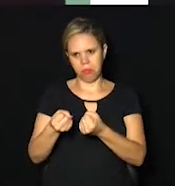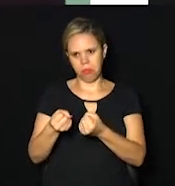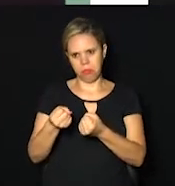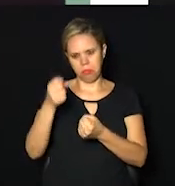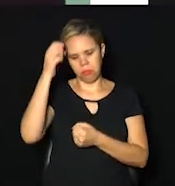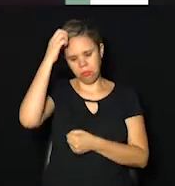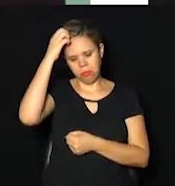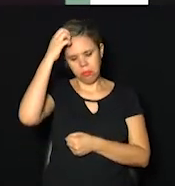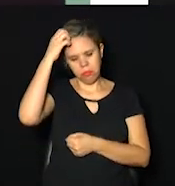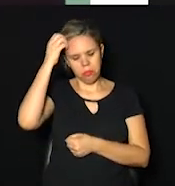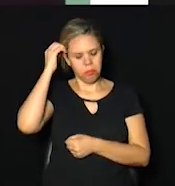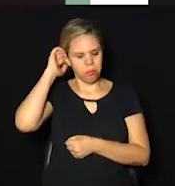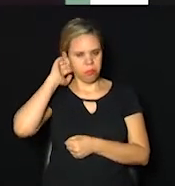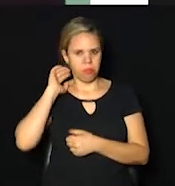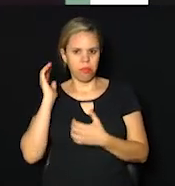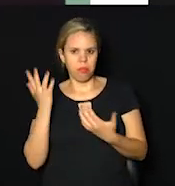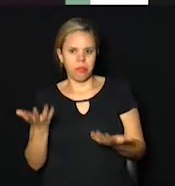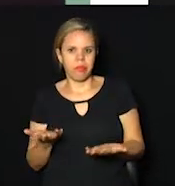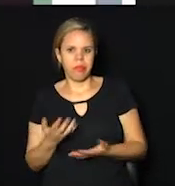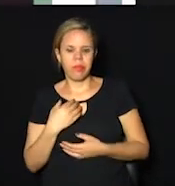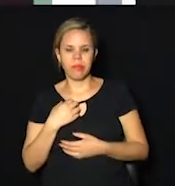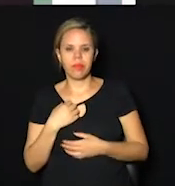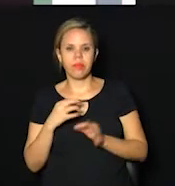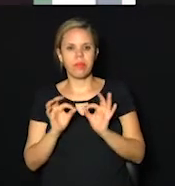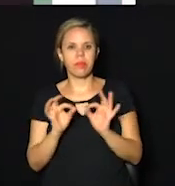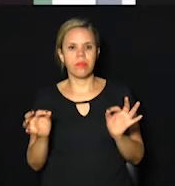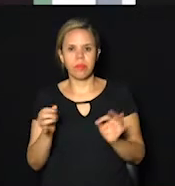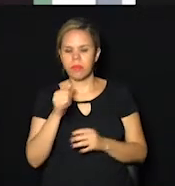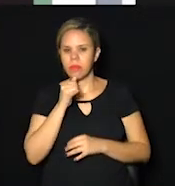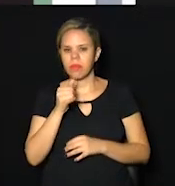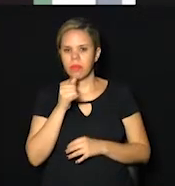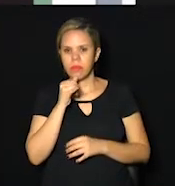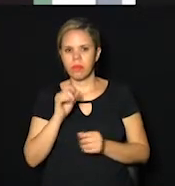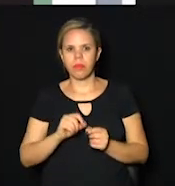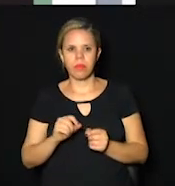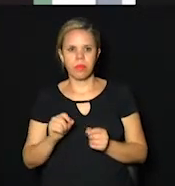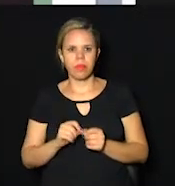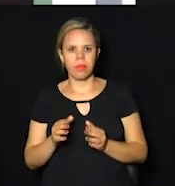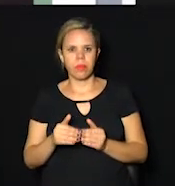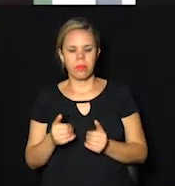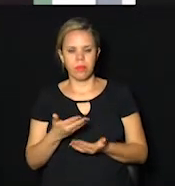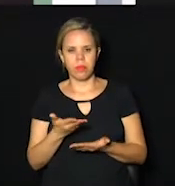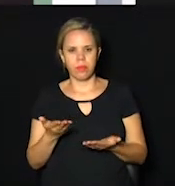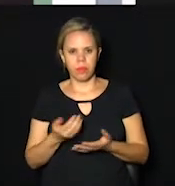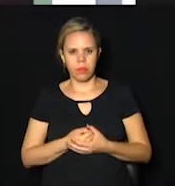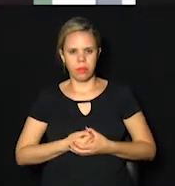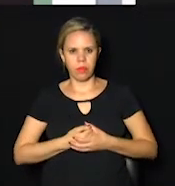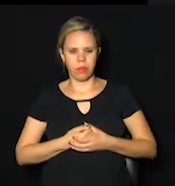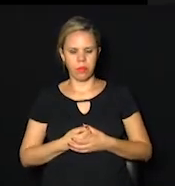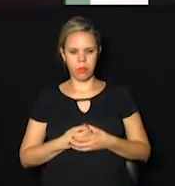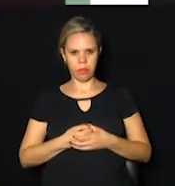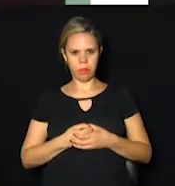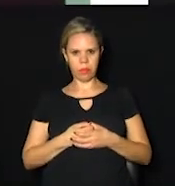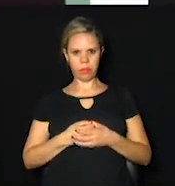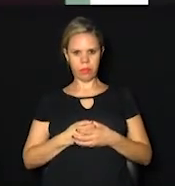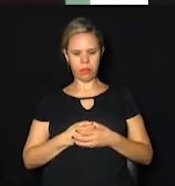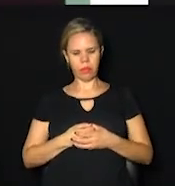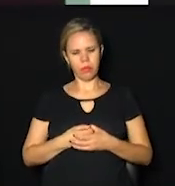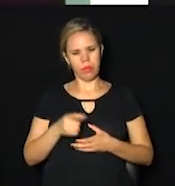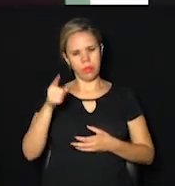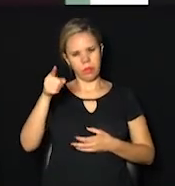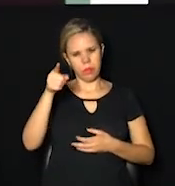conseguem dizer. Quer ver uma coisa simples? Eu vou pedir uma coisa para vocês. Vou pedir para vocês